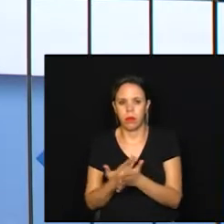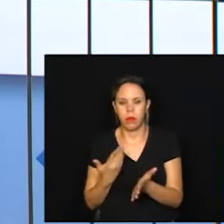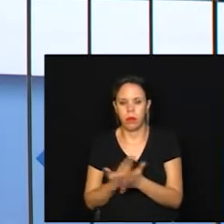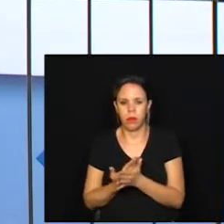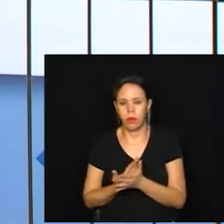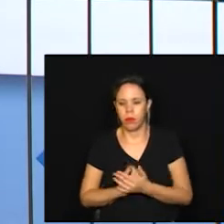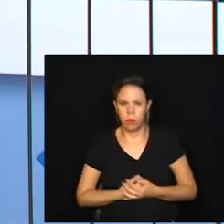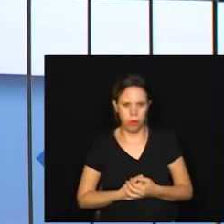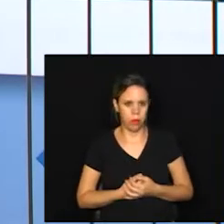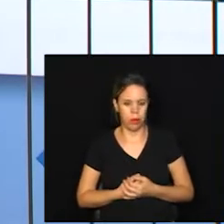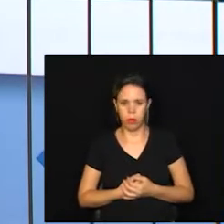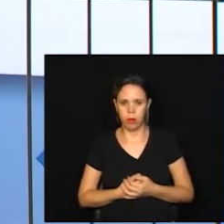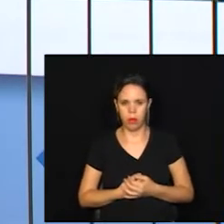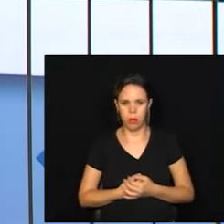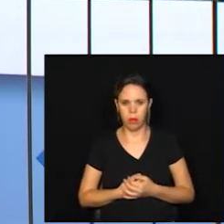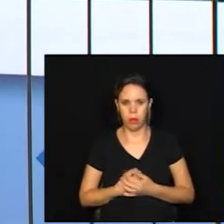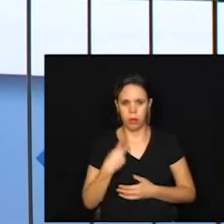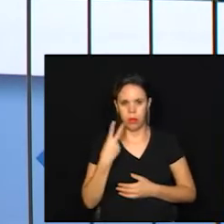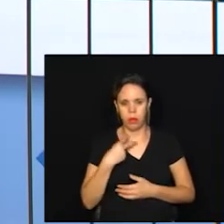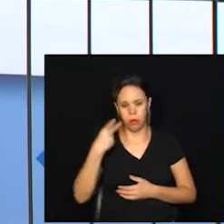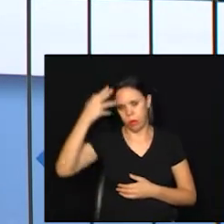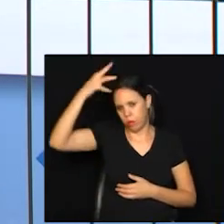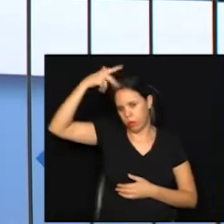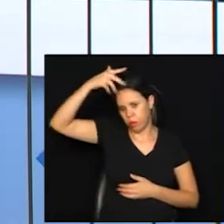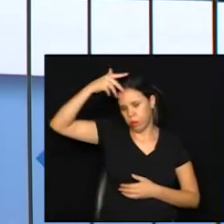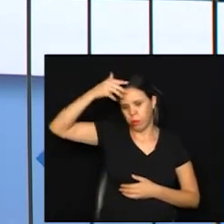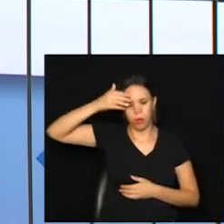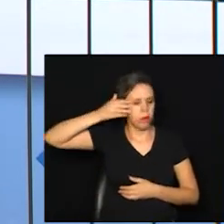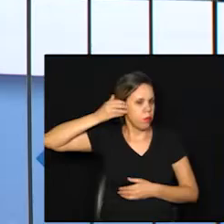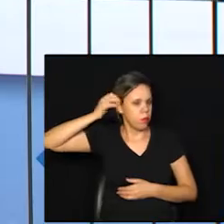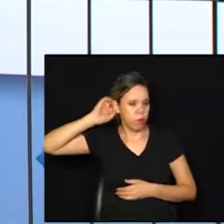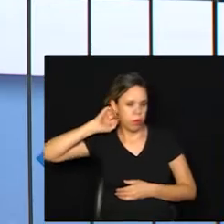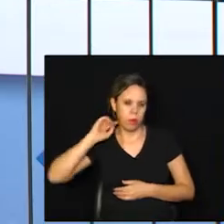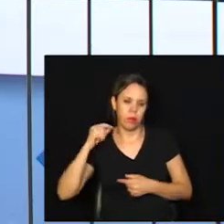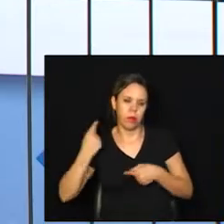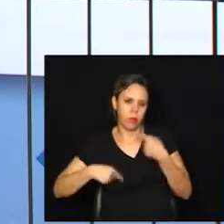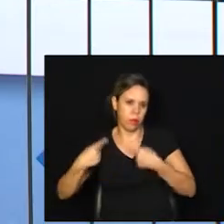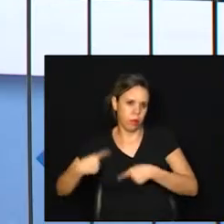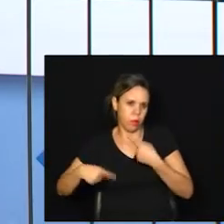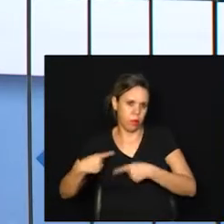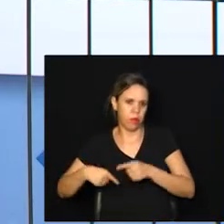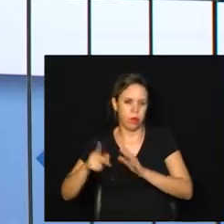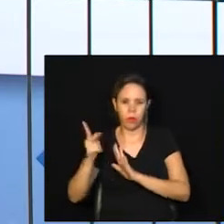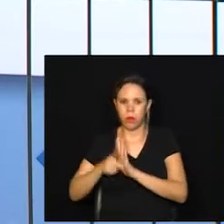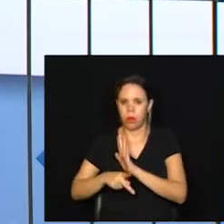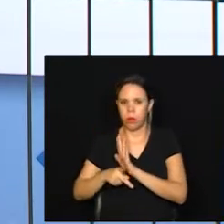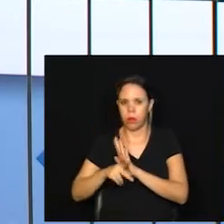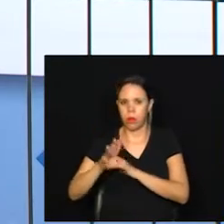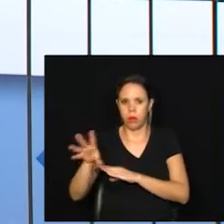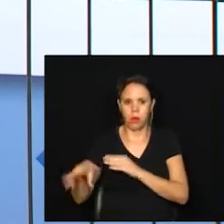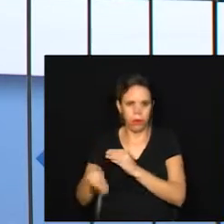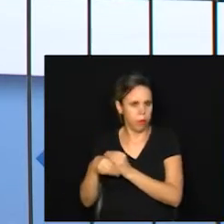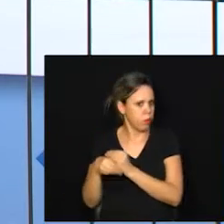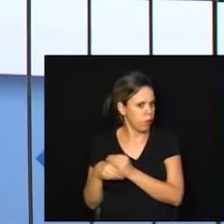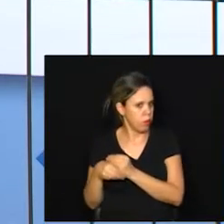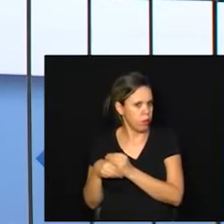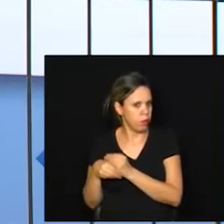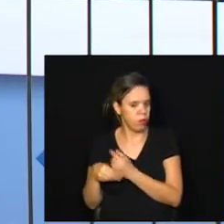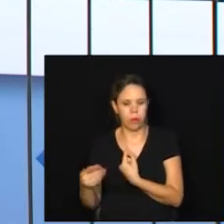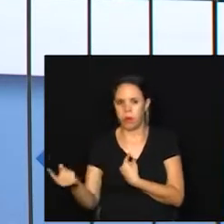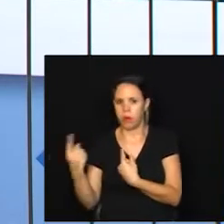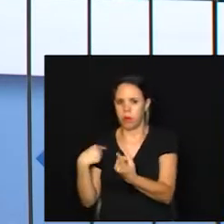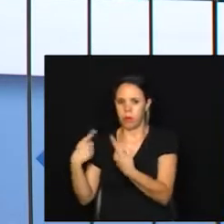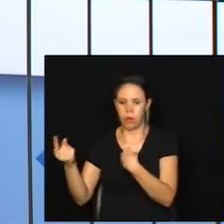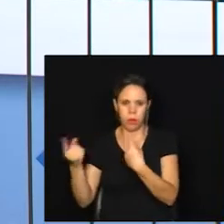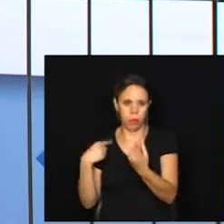por iniciativa do vereador Rodrigo da Farmadic, que vai discutir o projeto de implantação de vias